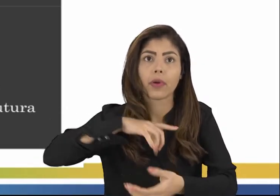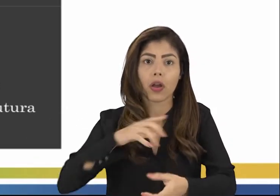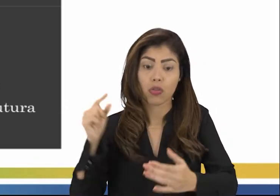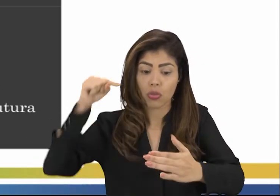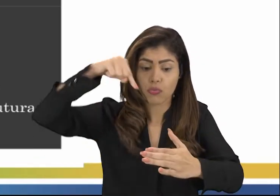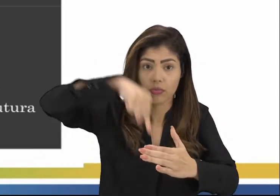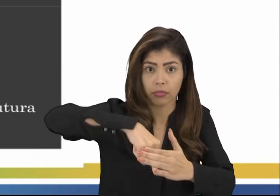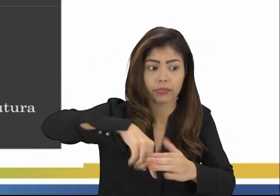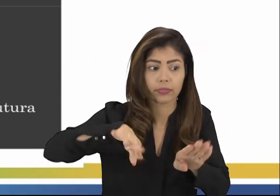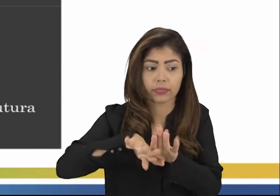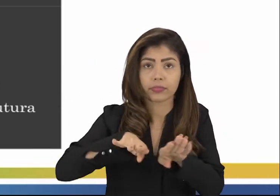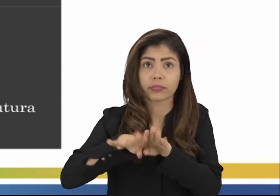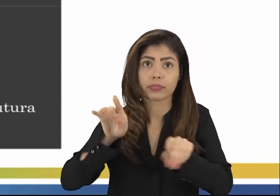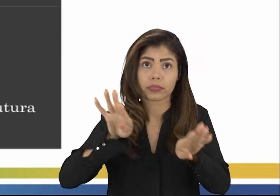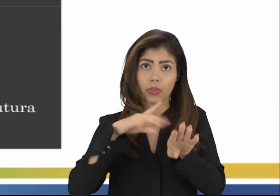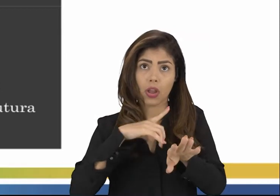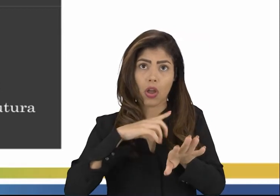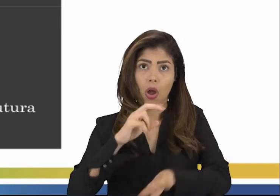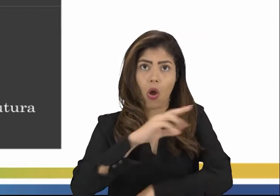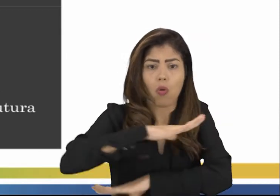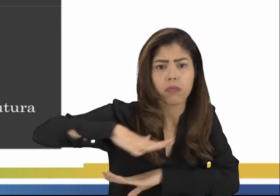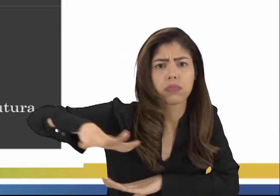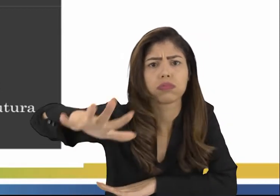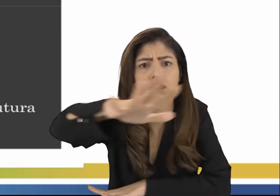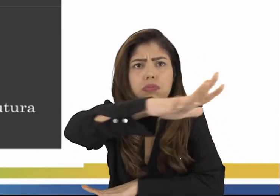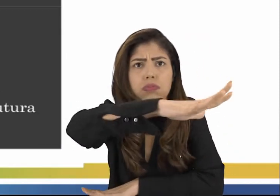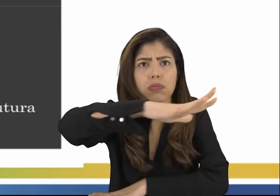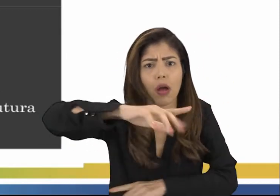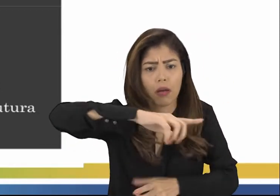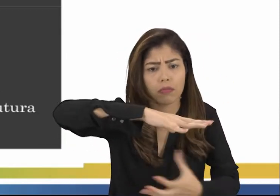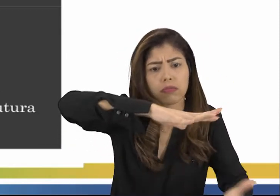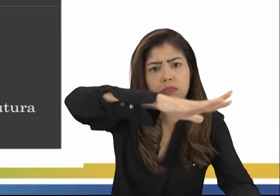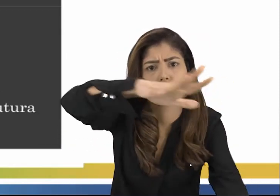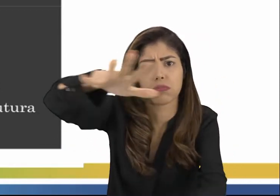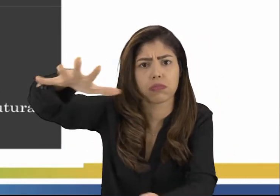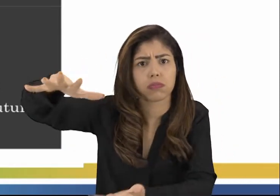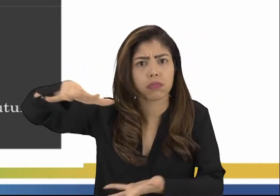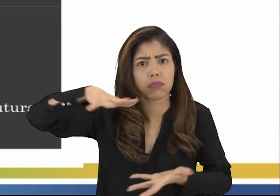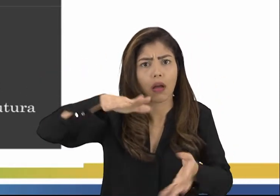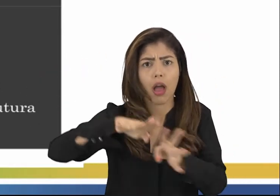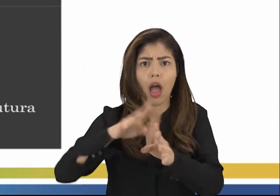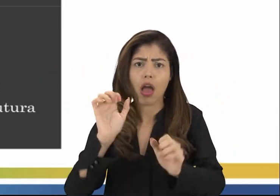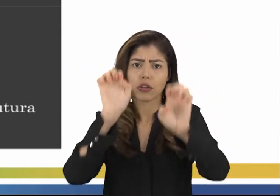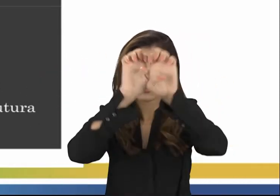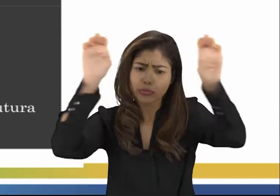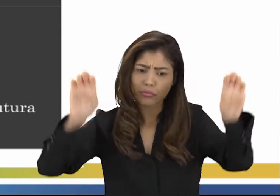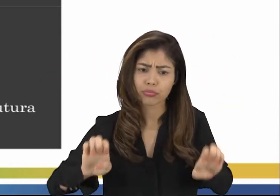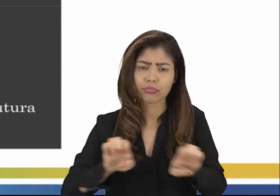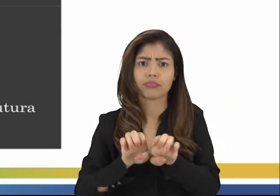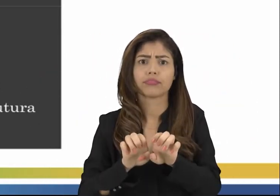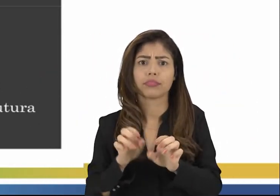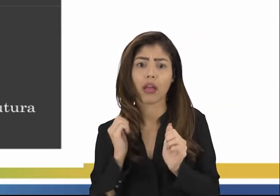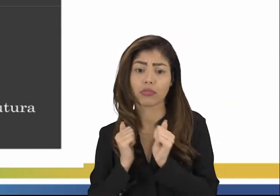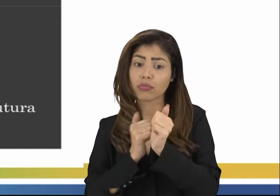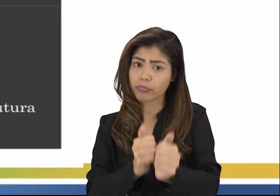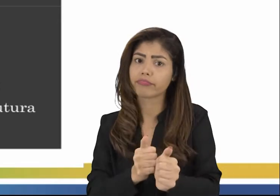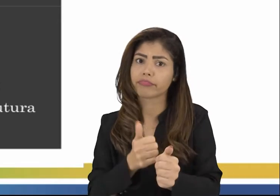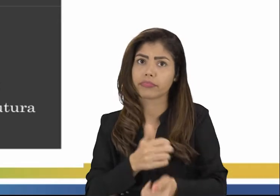universo, o universo era esférico, infinito e com uma estrutura supramente ordenada.